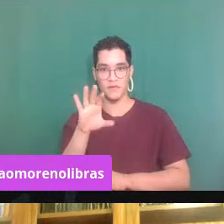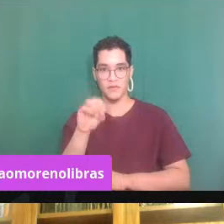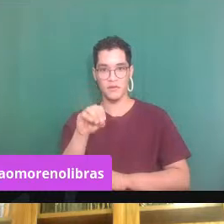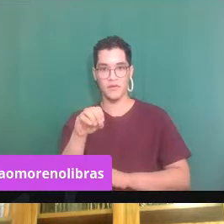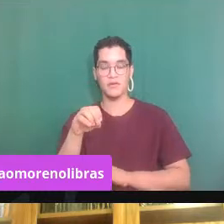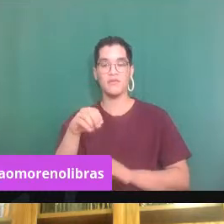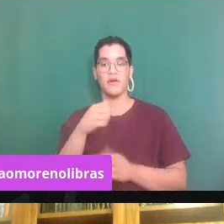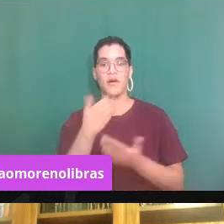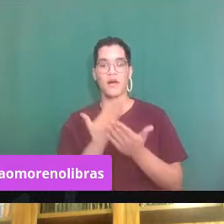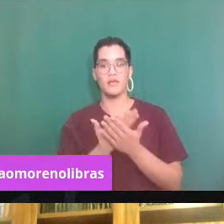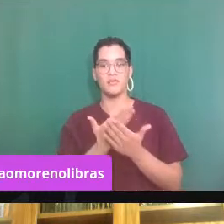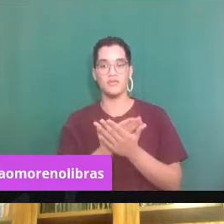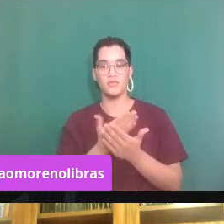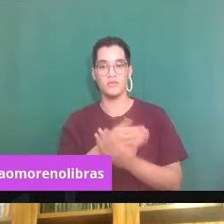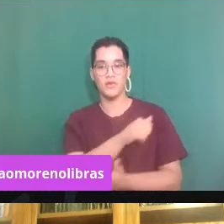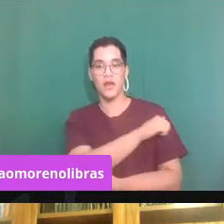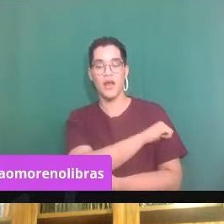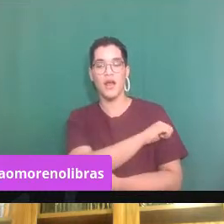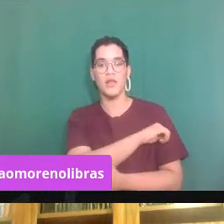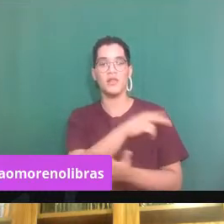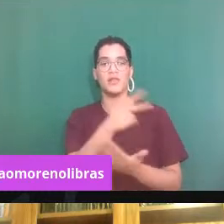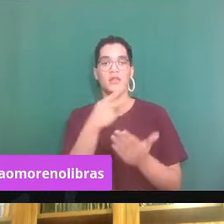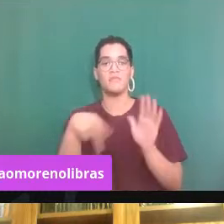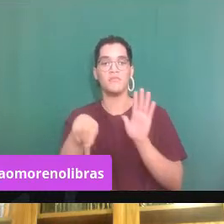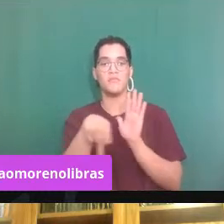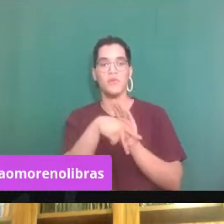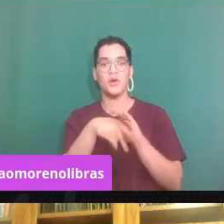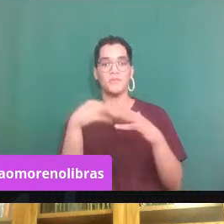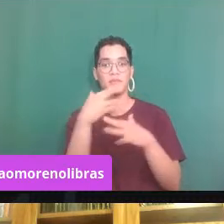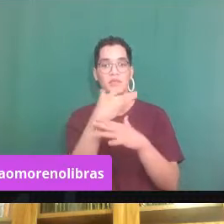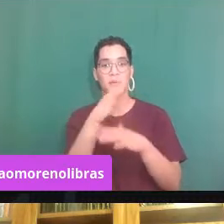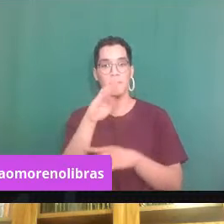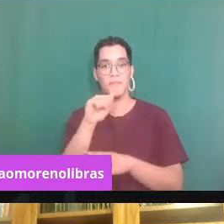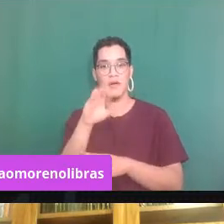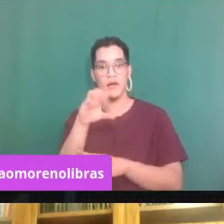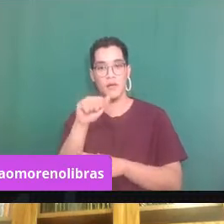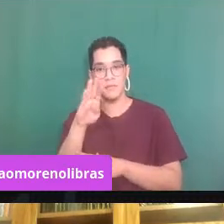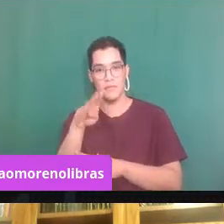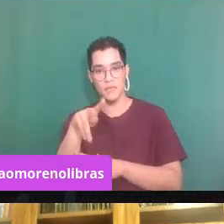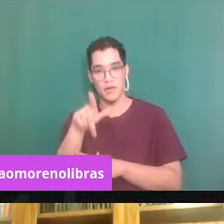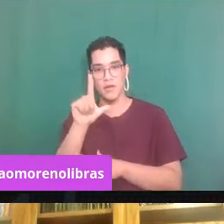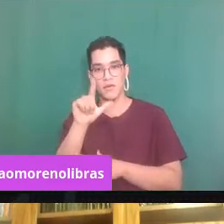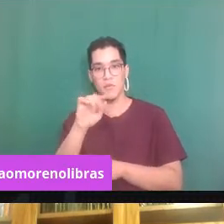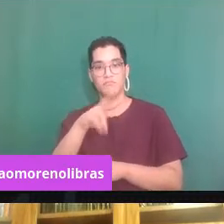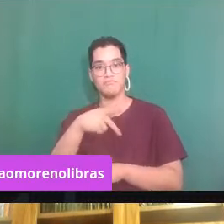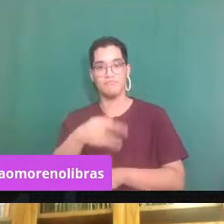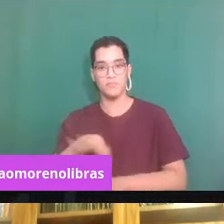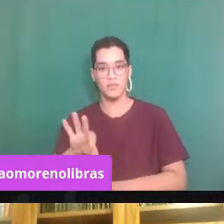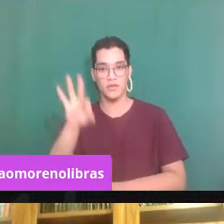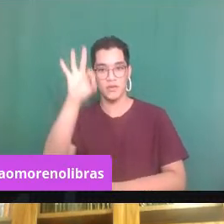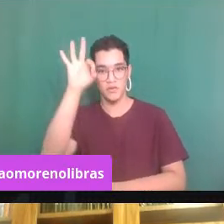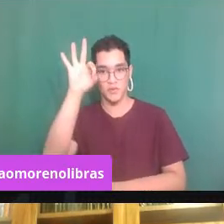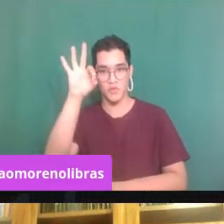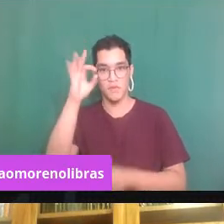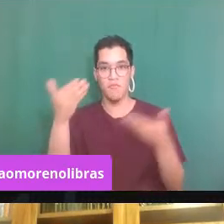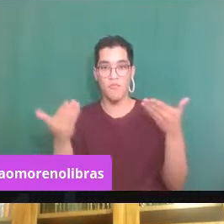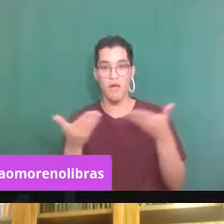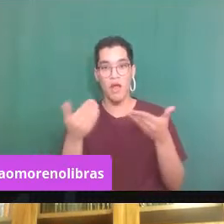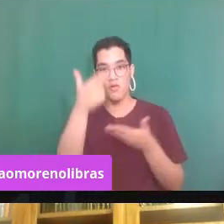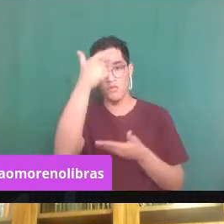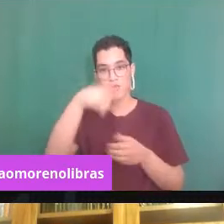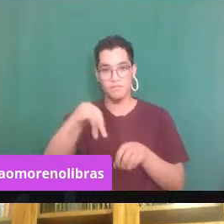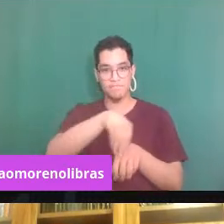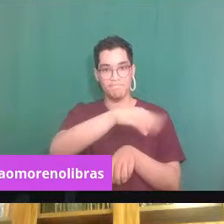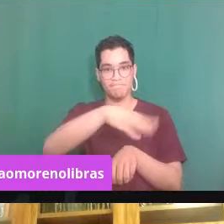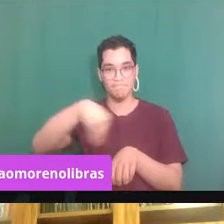Letras de Bacabal, da Universidade Federal do Maranhão, e serei uma das mediadoras da palestra de hoje. Sejam